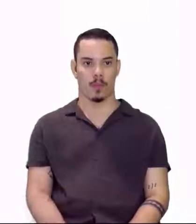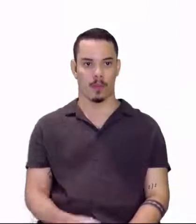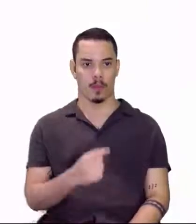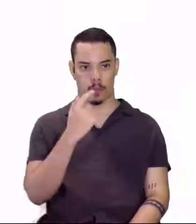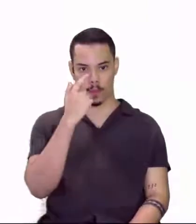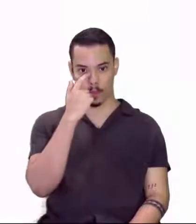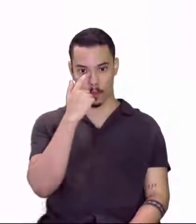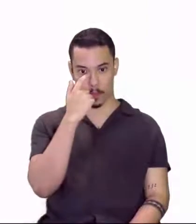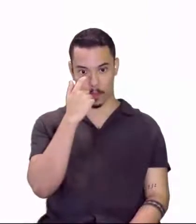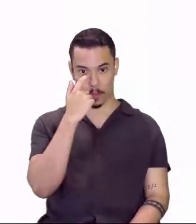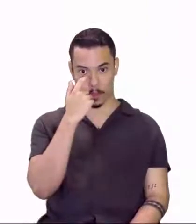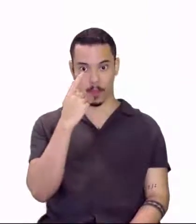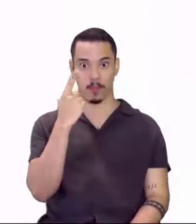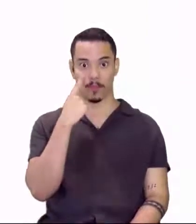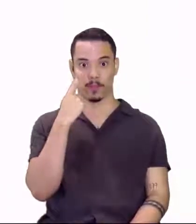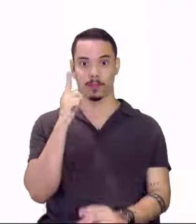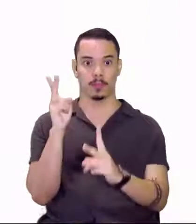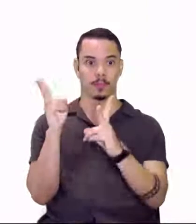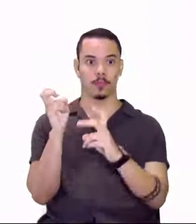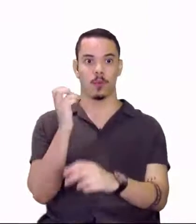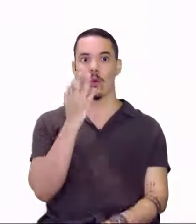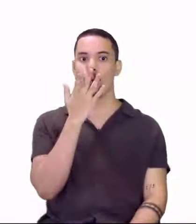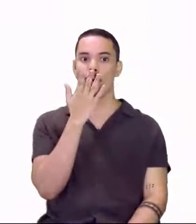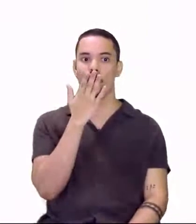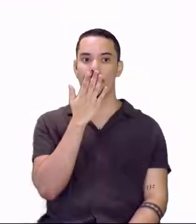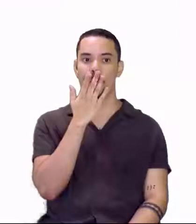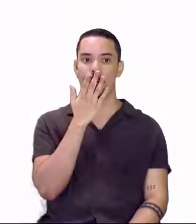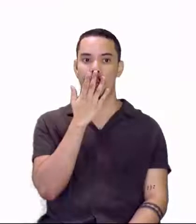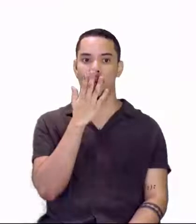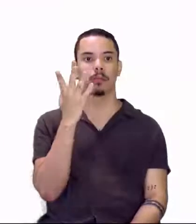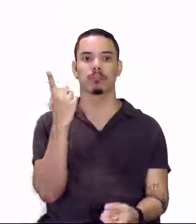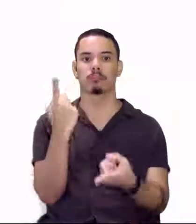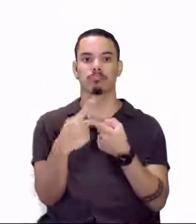1, veja que o hidrogênio tem cor diferente. Por